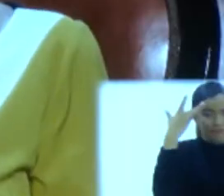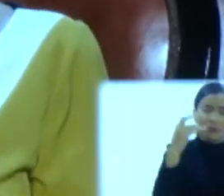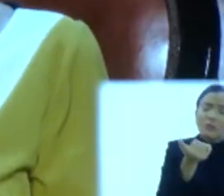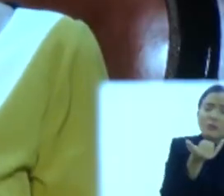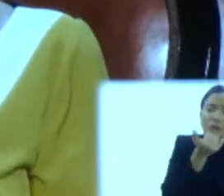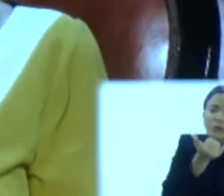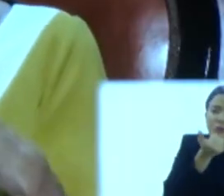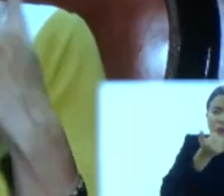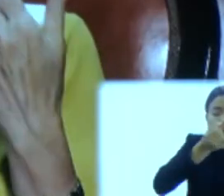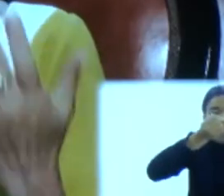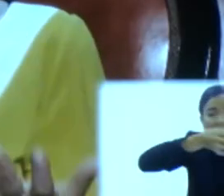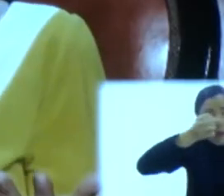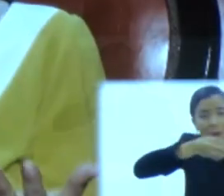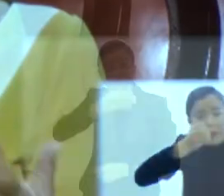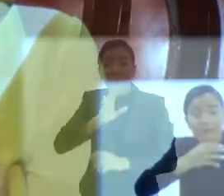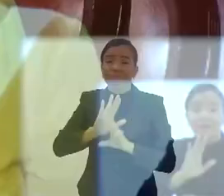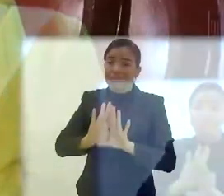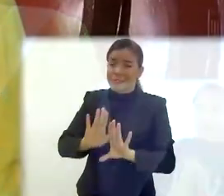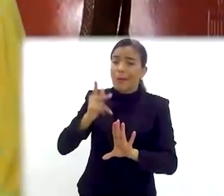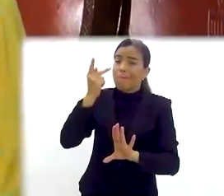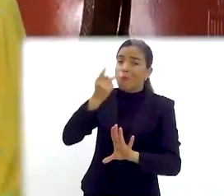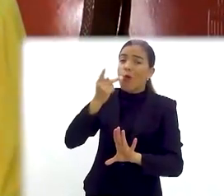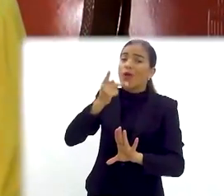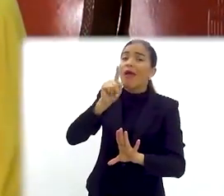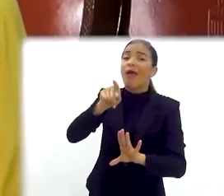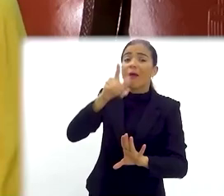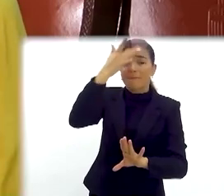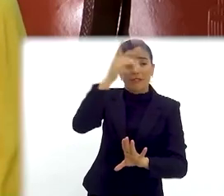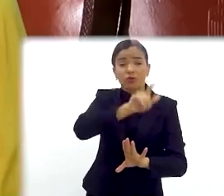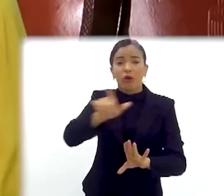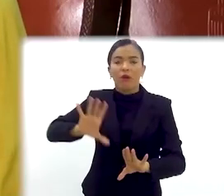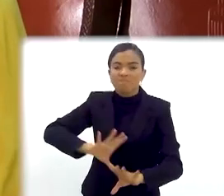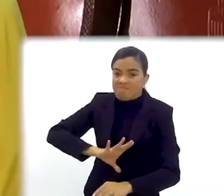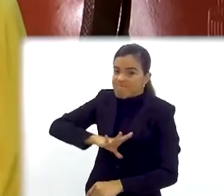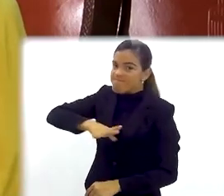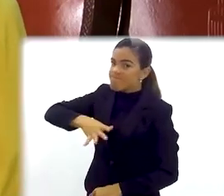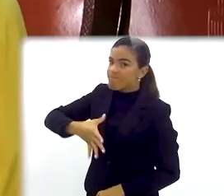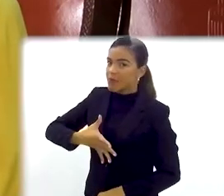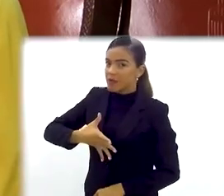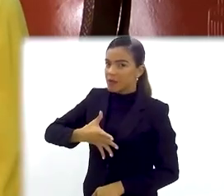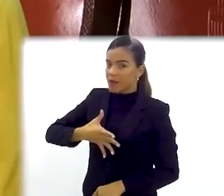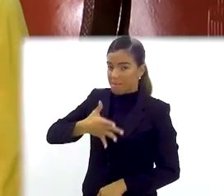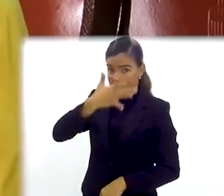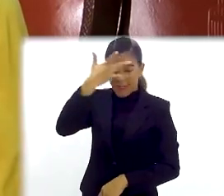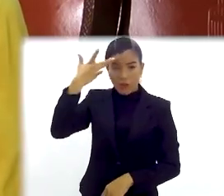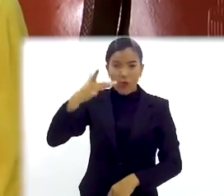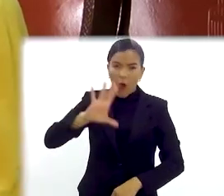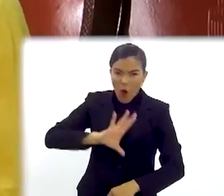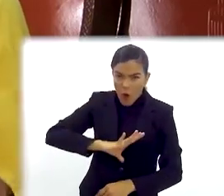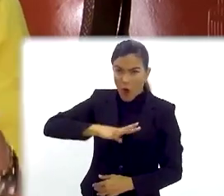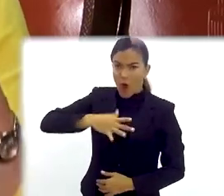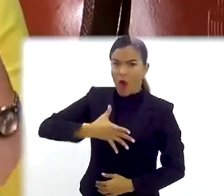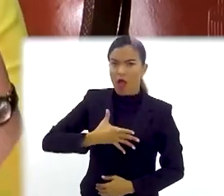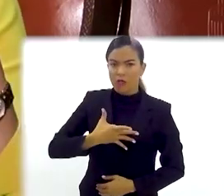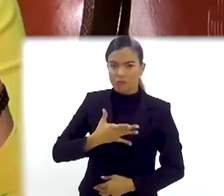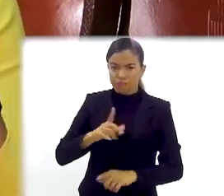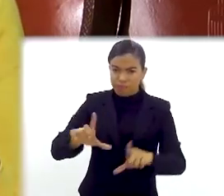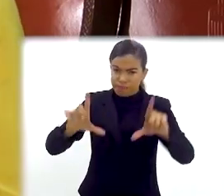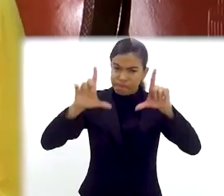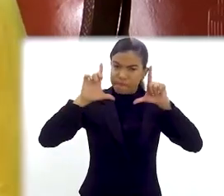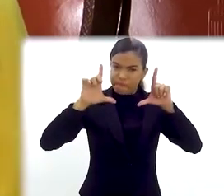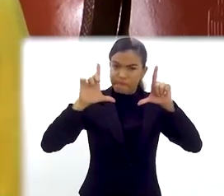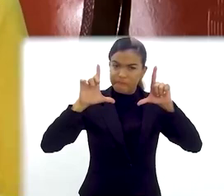quem disse que é fácil estar na política? Mas a política é para quem tem coragem, para quem tem coragem de submeter